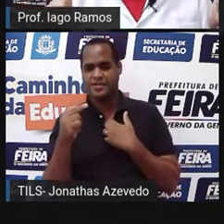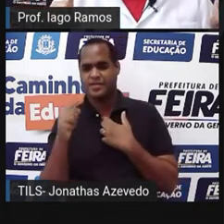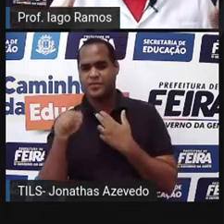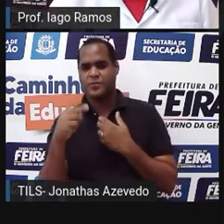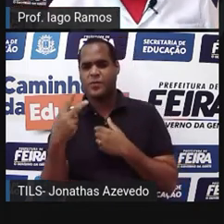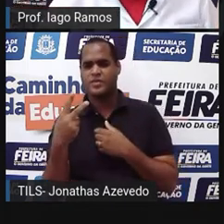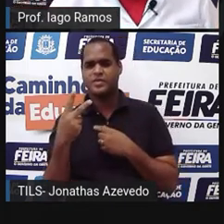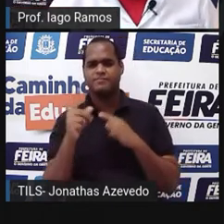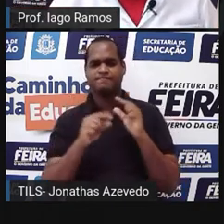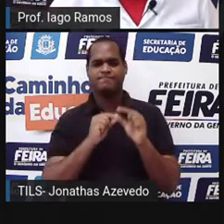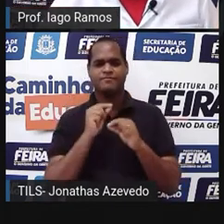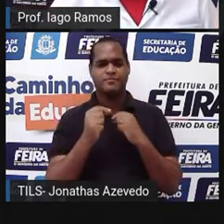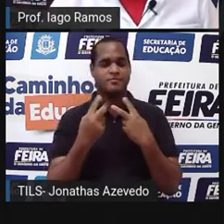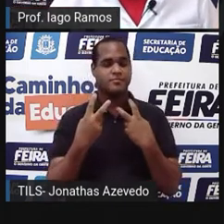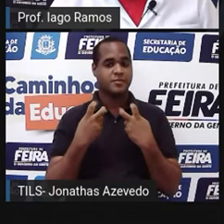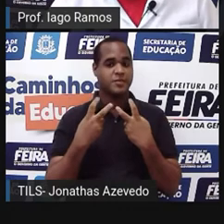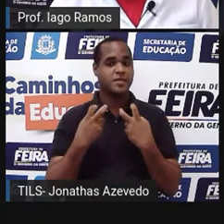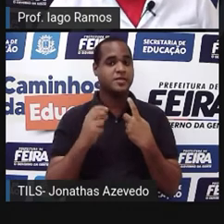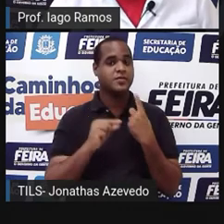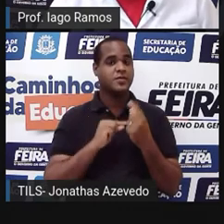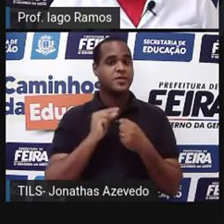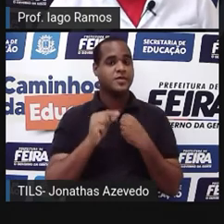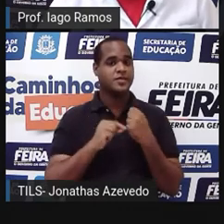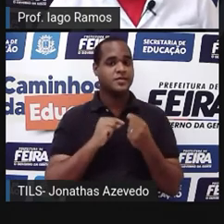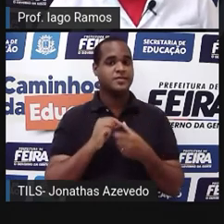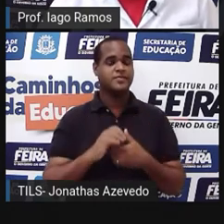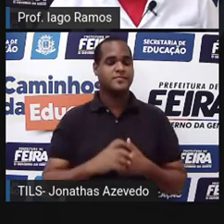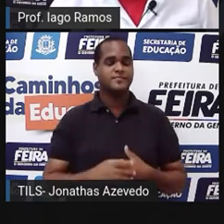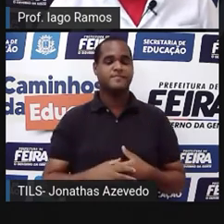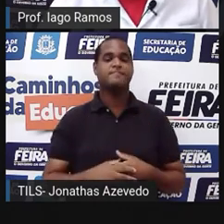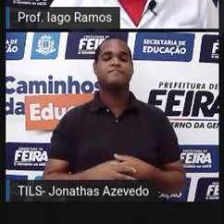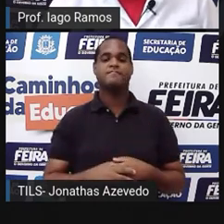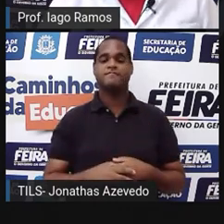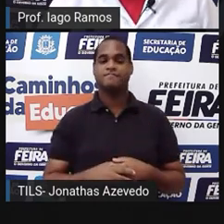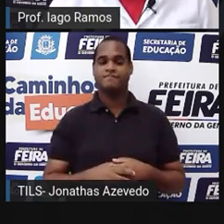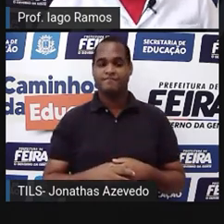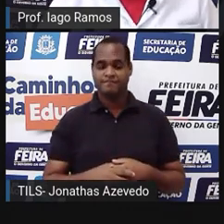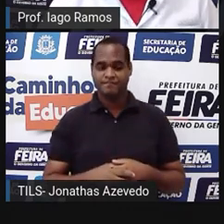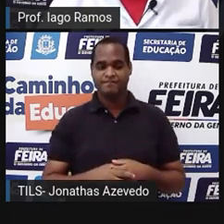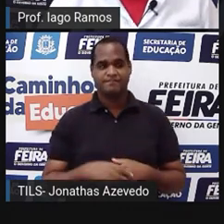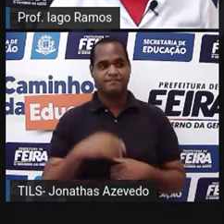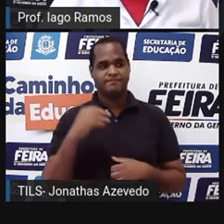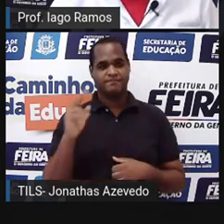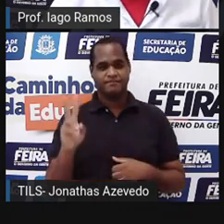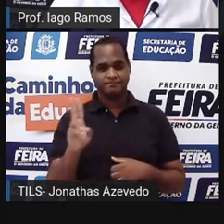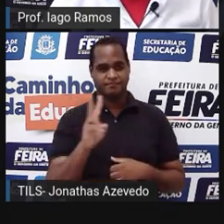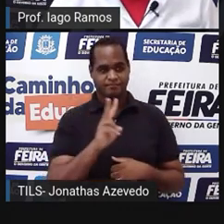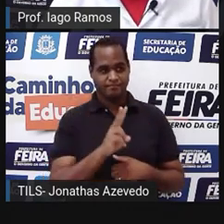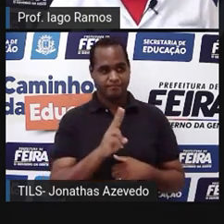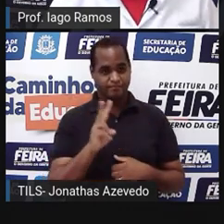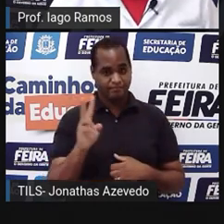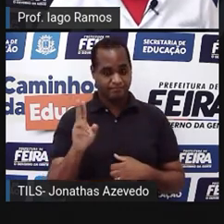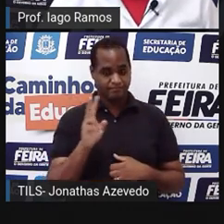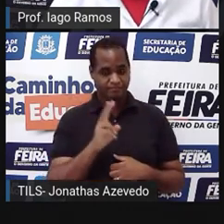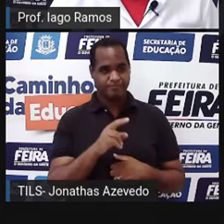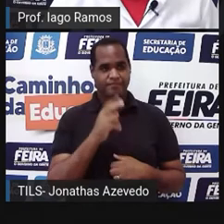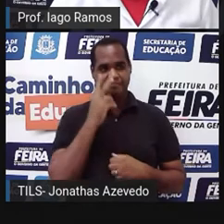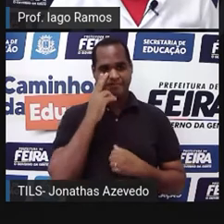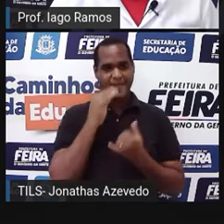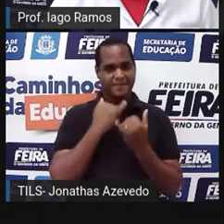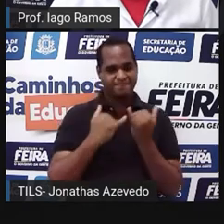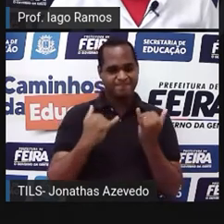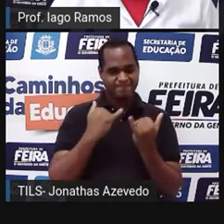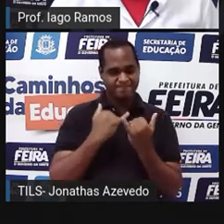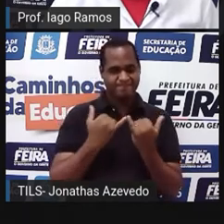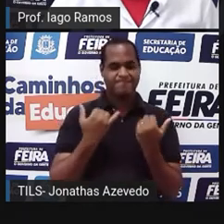7,2. O que é que a gente está percebendo aí? É que os lados